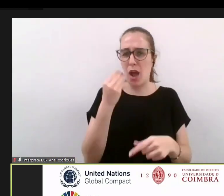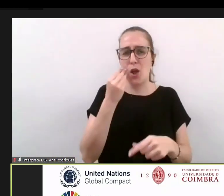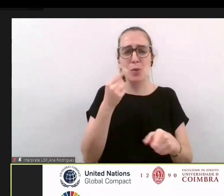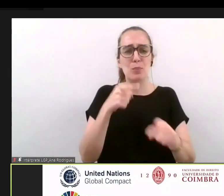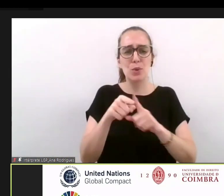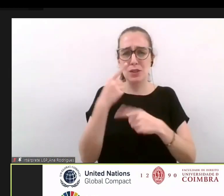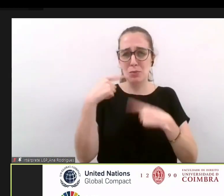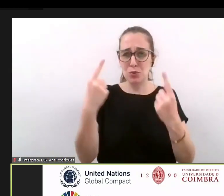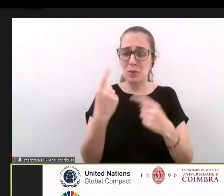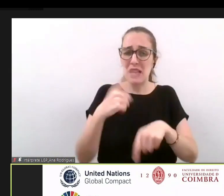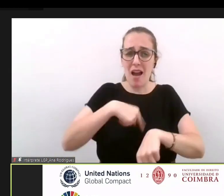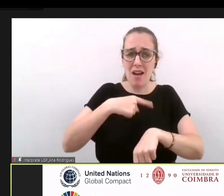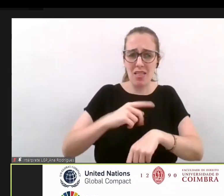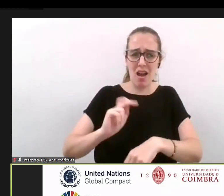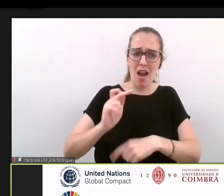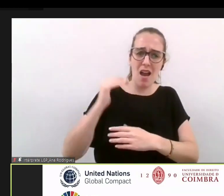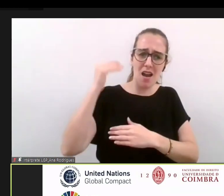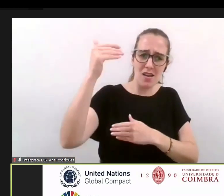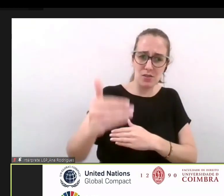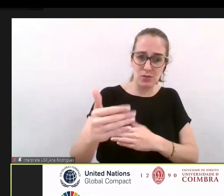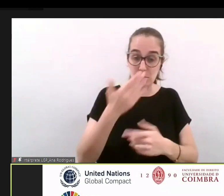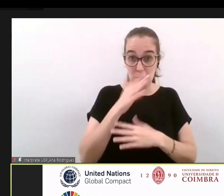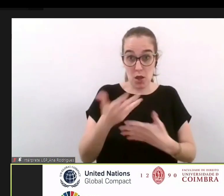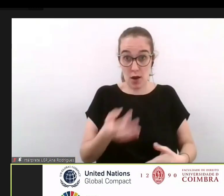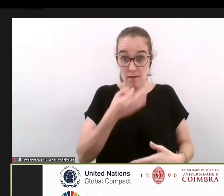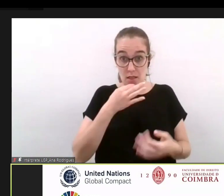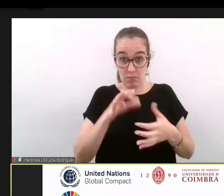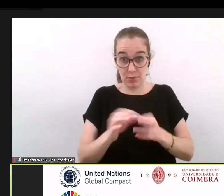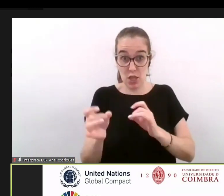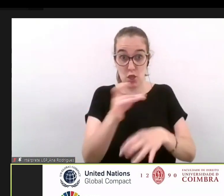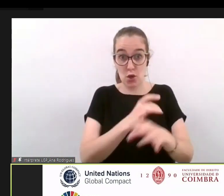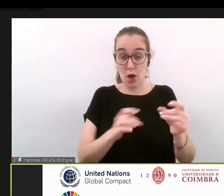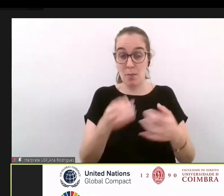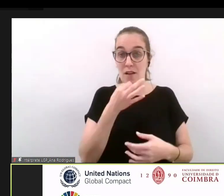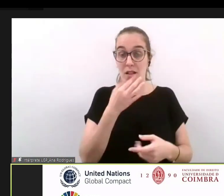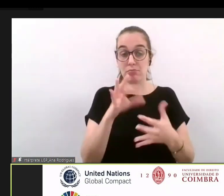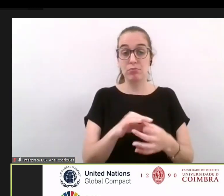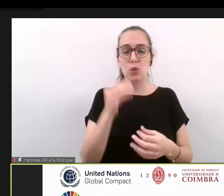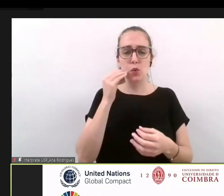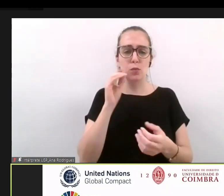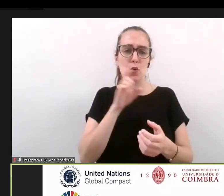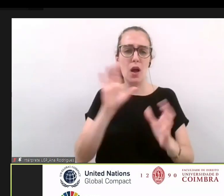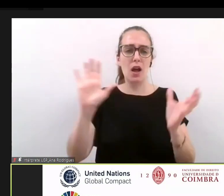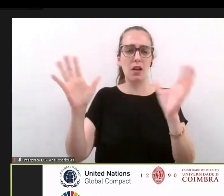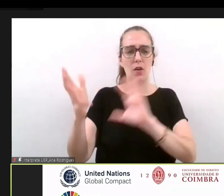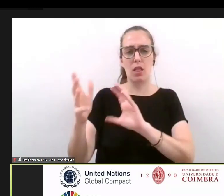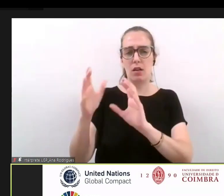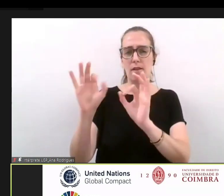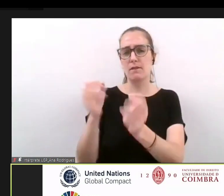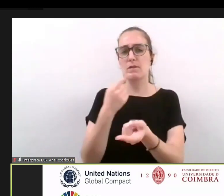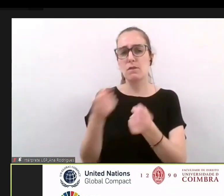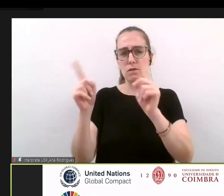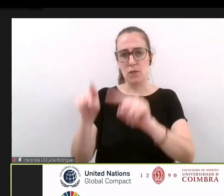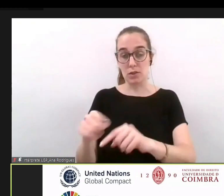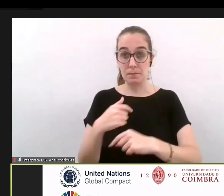que muitas vezes precisam de muitos anos. Estamos agora a falar e a discutir ao nível europeu a restauração ecológica e, portanto, nós esperamos que venha a